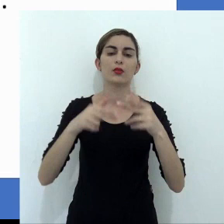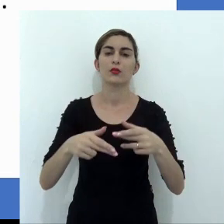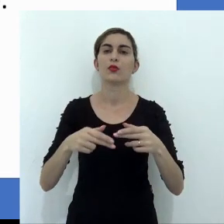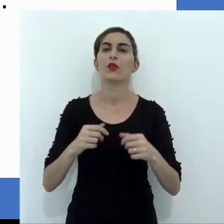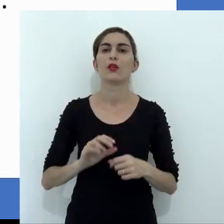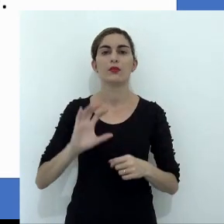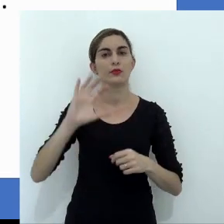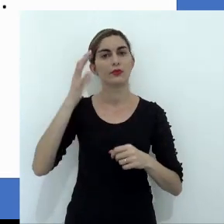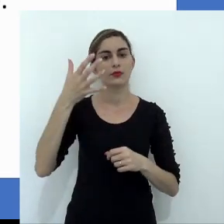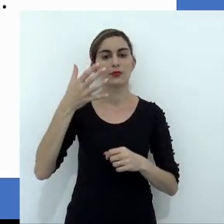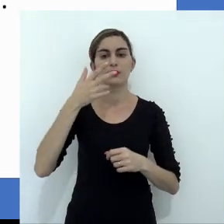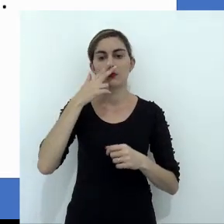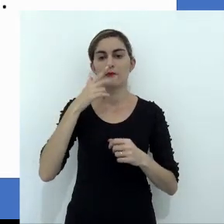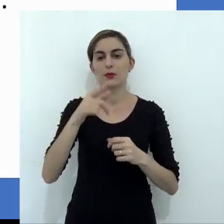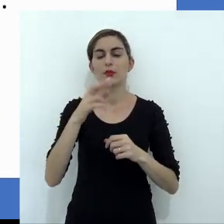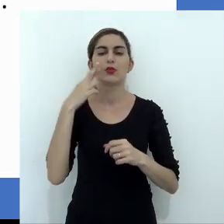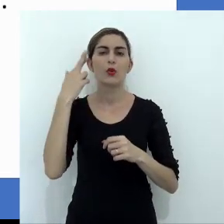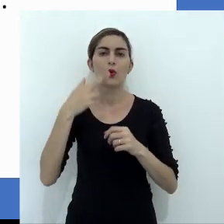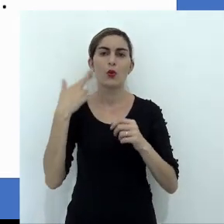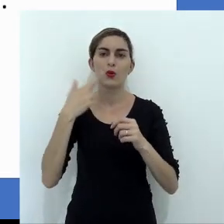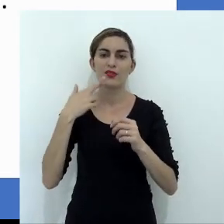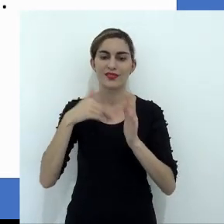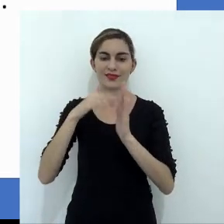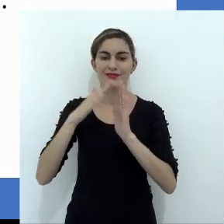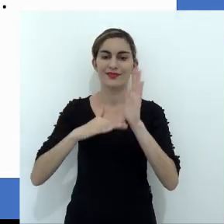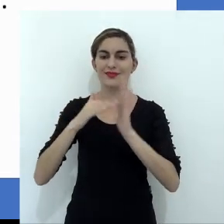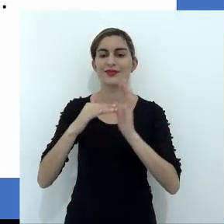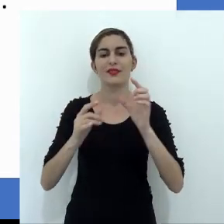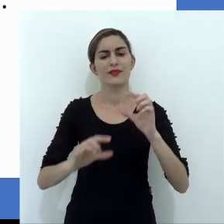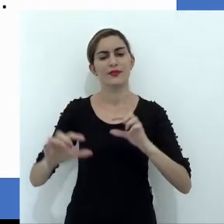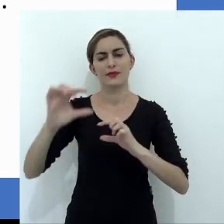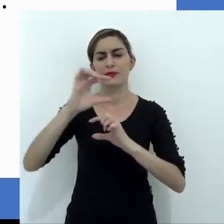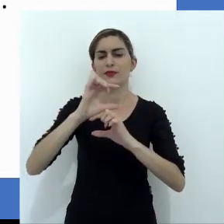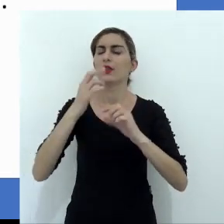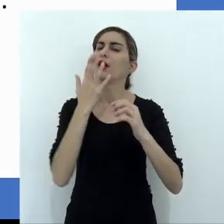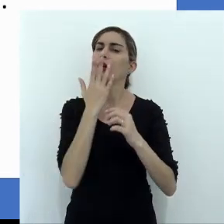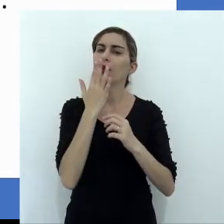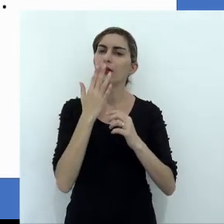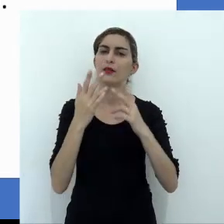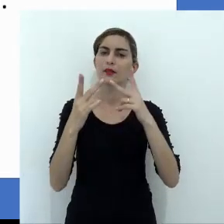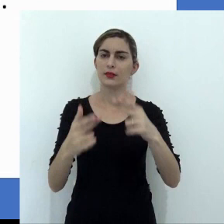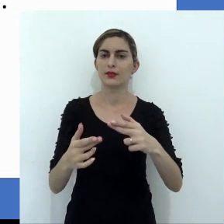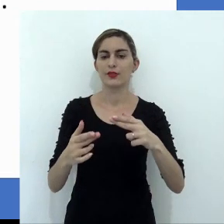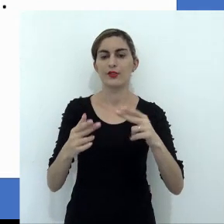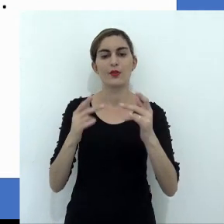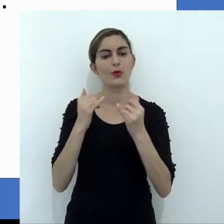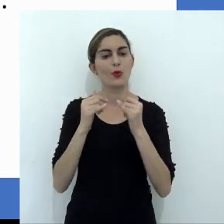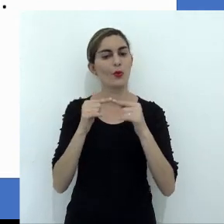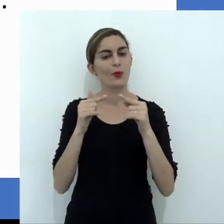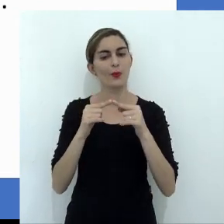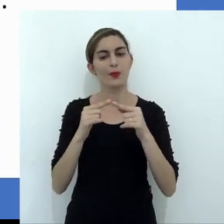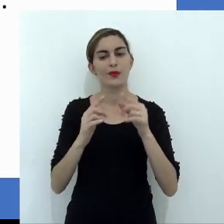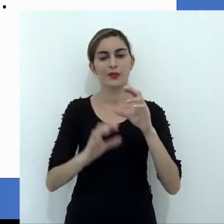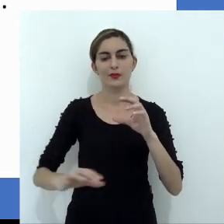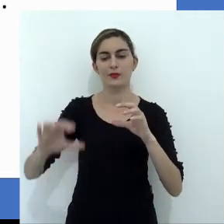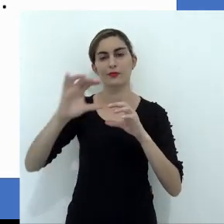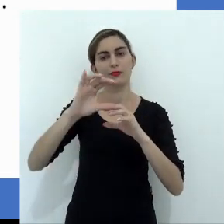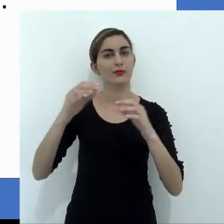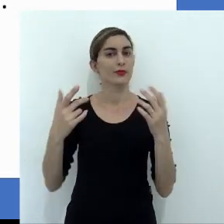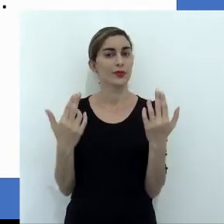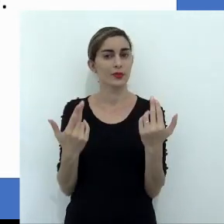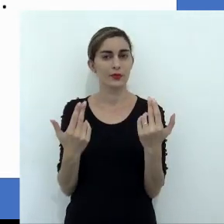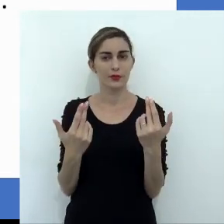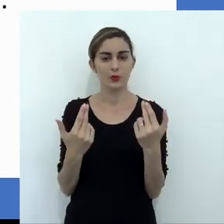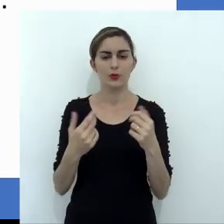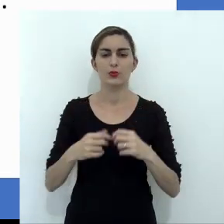que é que vai acontecer? A parte rosa da terceira figura, ela vai ficar exatamente coincidindo com a parte rosa correspondente